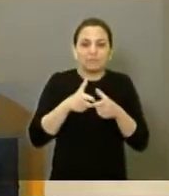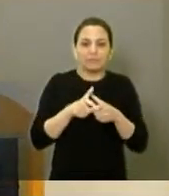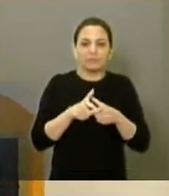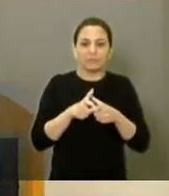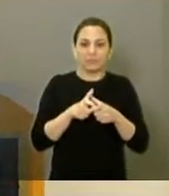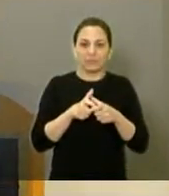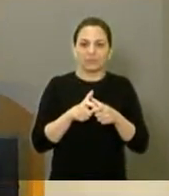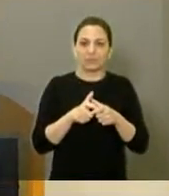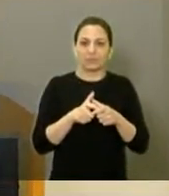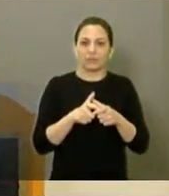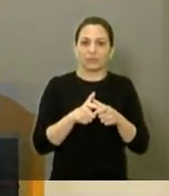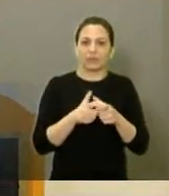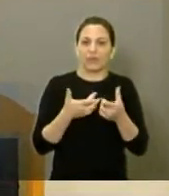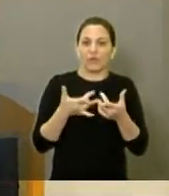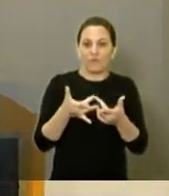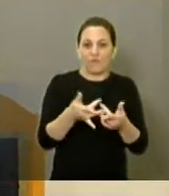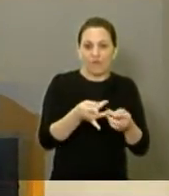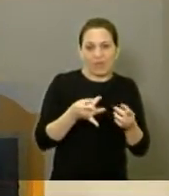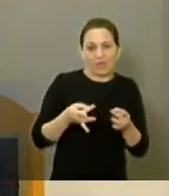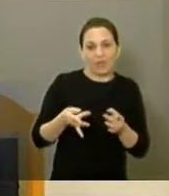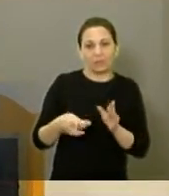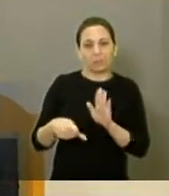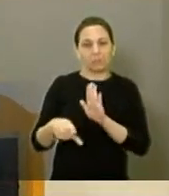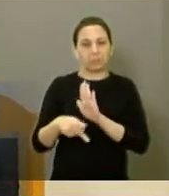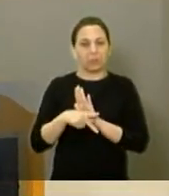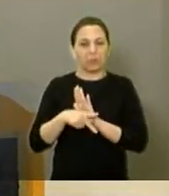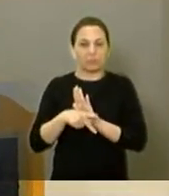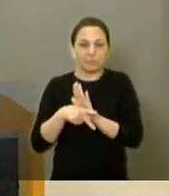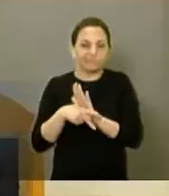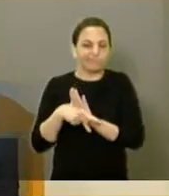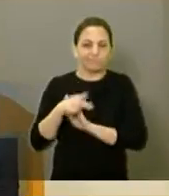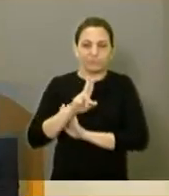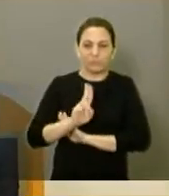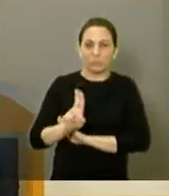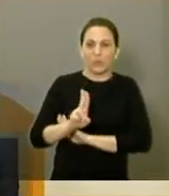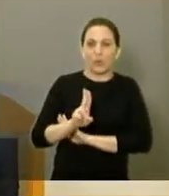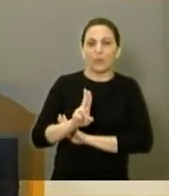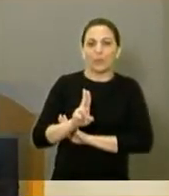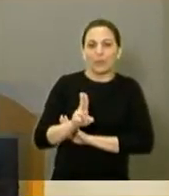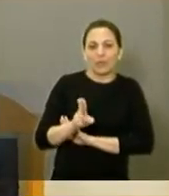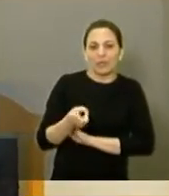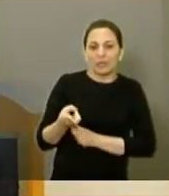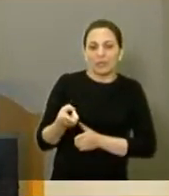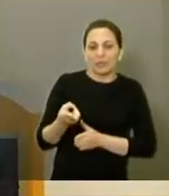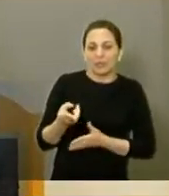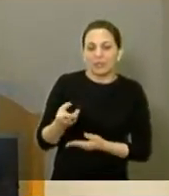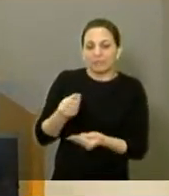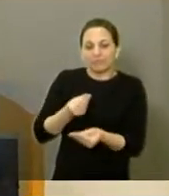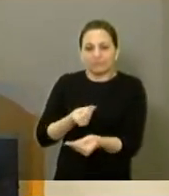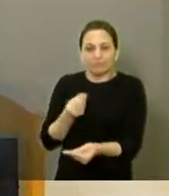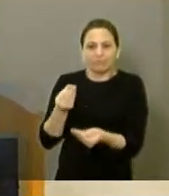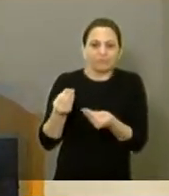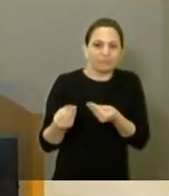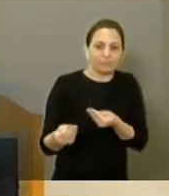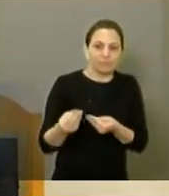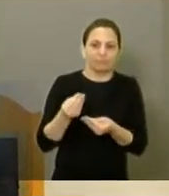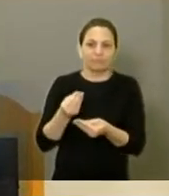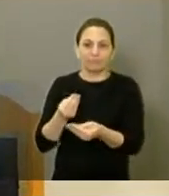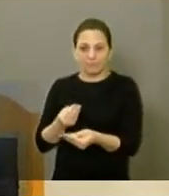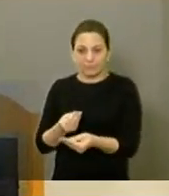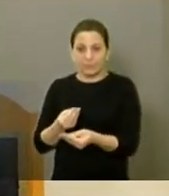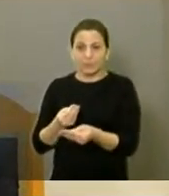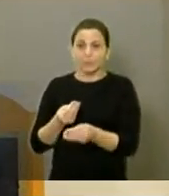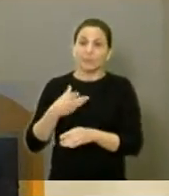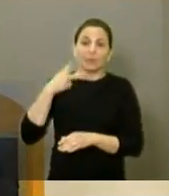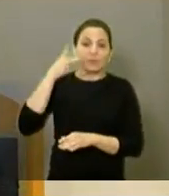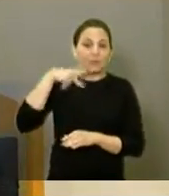se vendendo em troca de alguma coisa essa política realmente tem